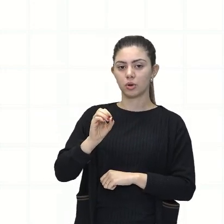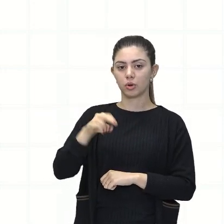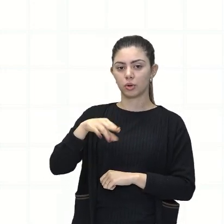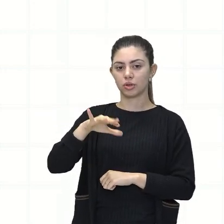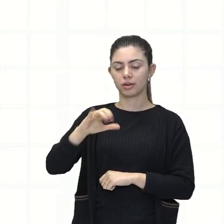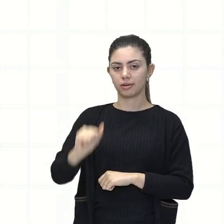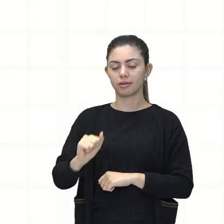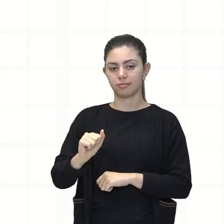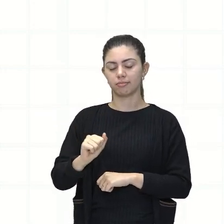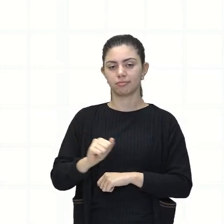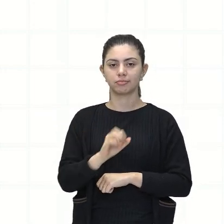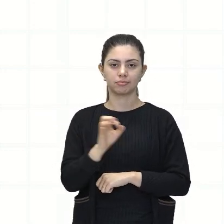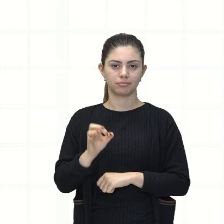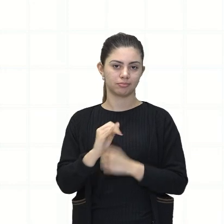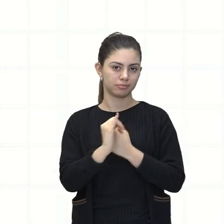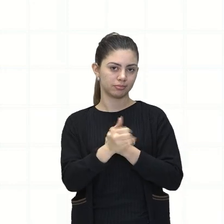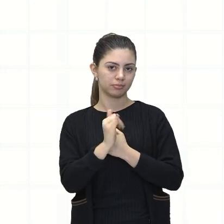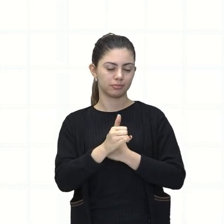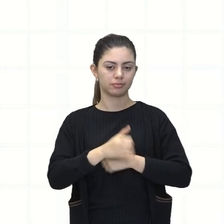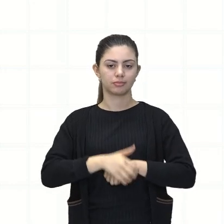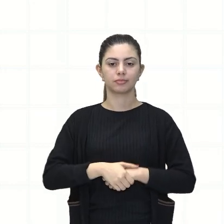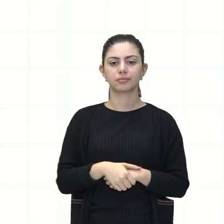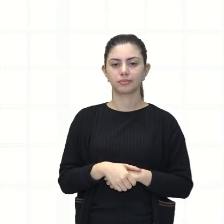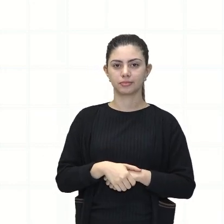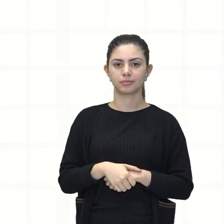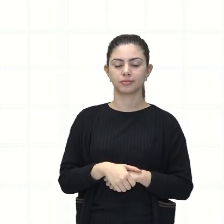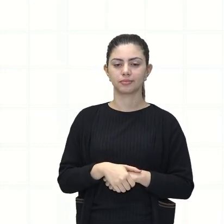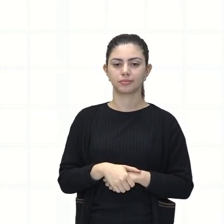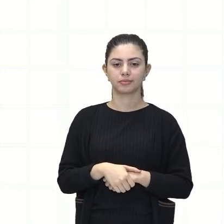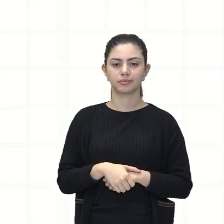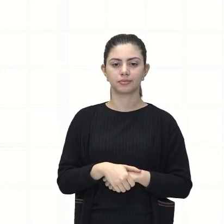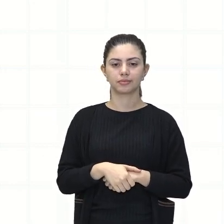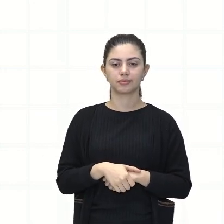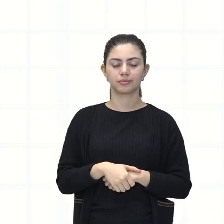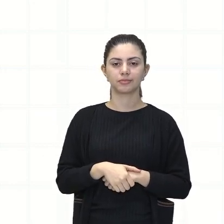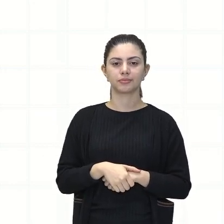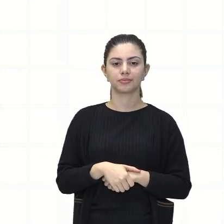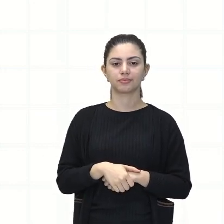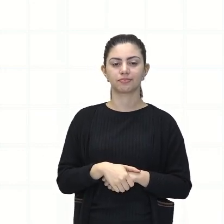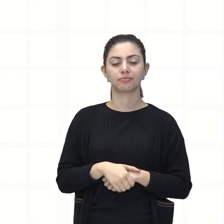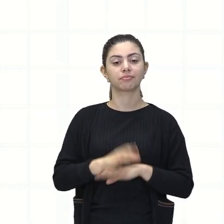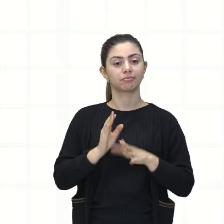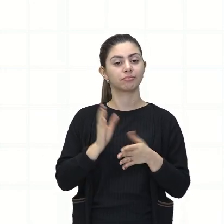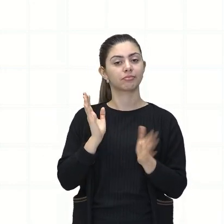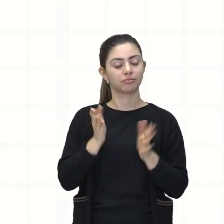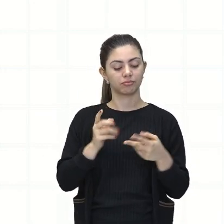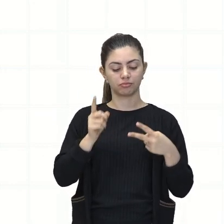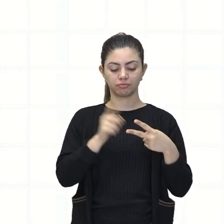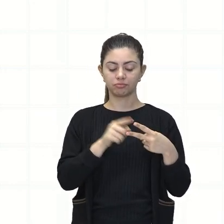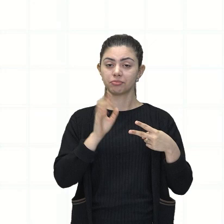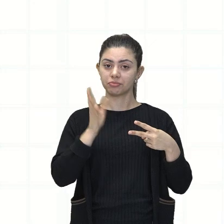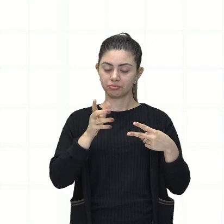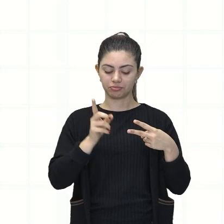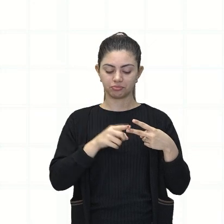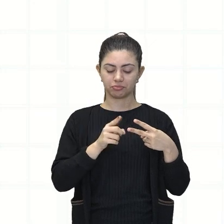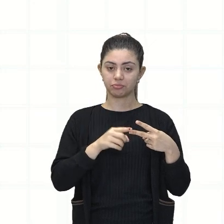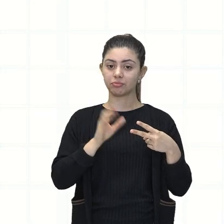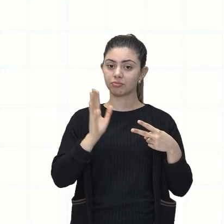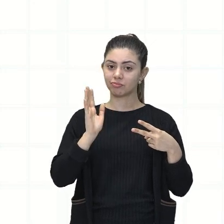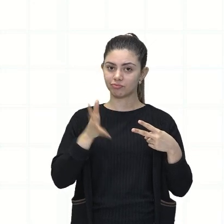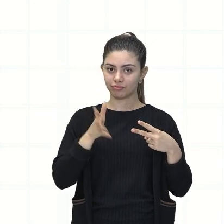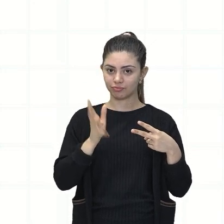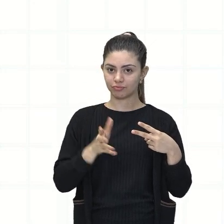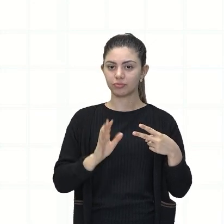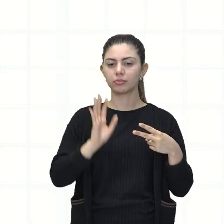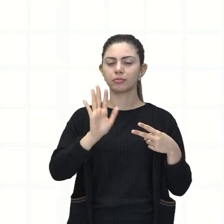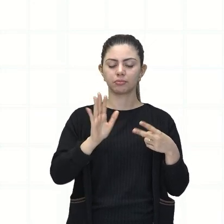Chronicle, que significa crônicas. Bom, já vimos os articles, os artigos, né? Vimos agora